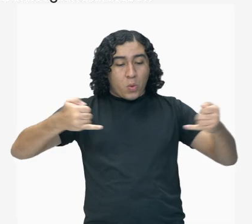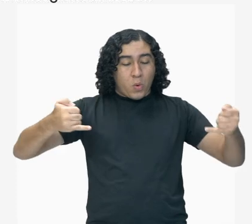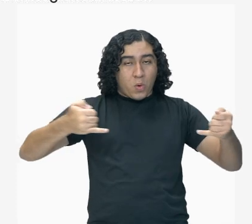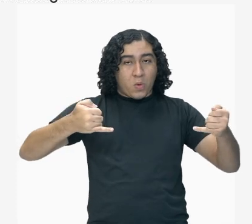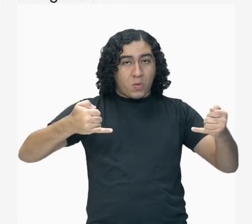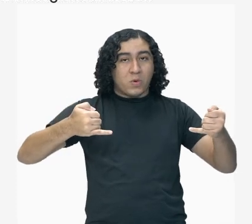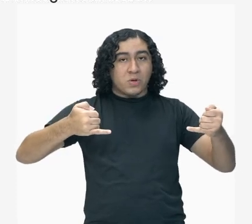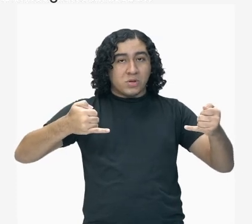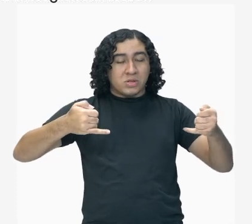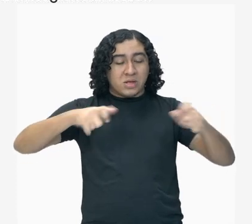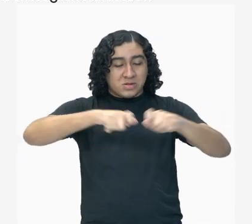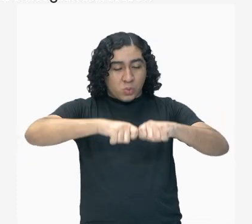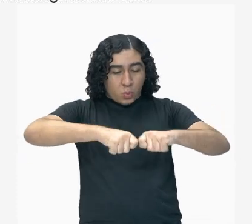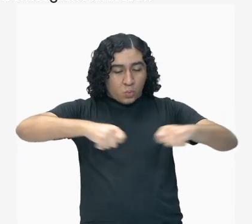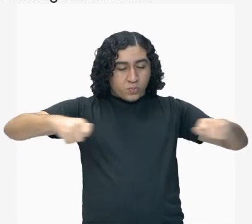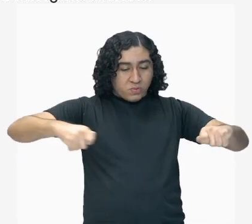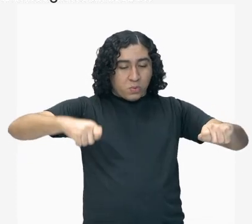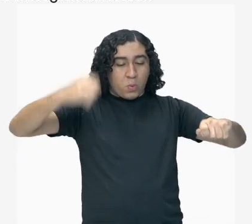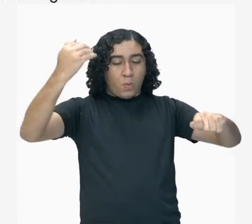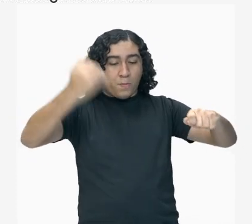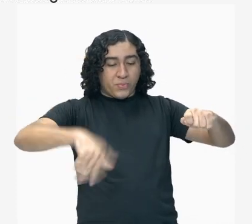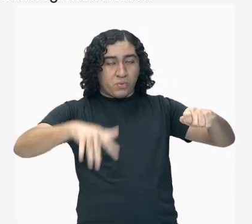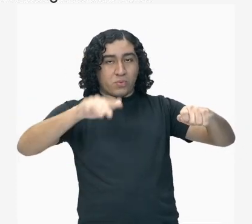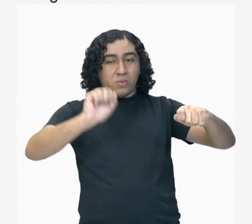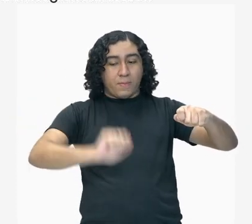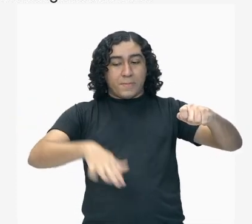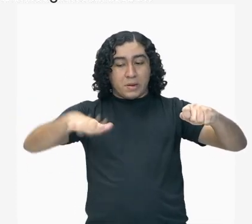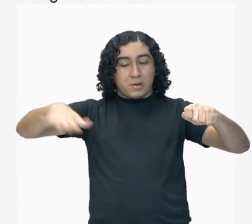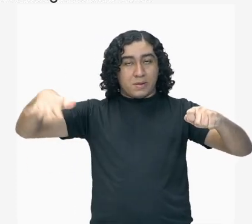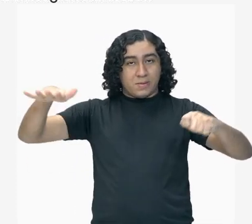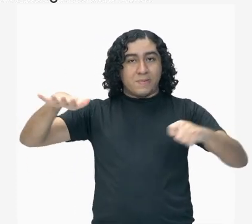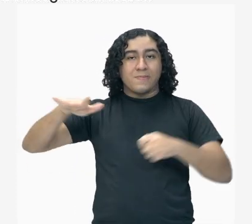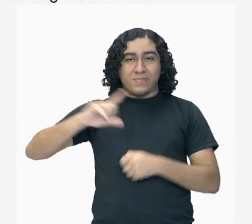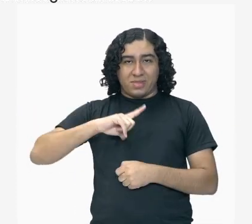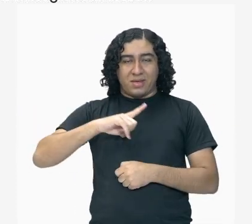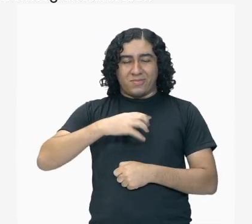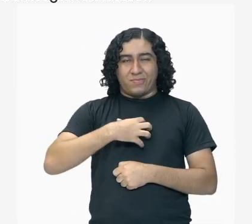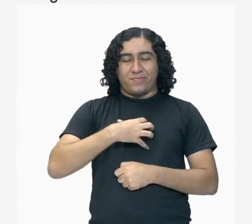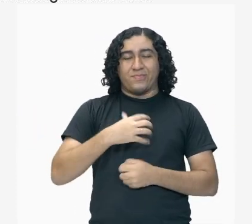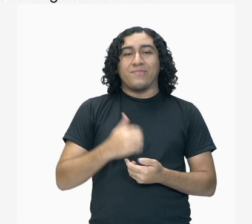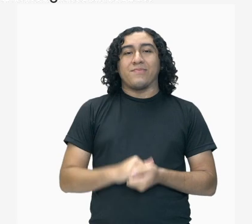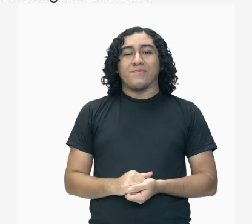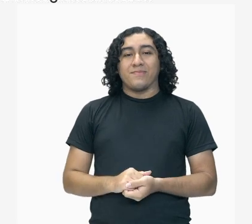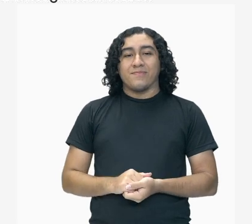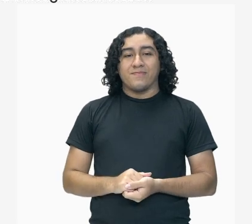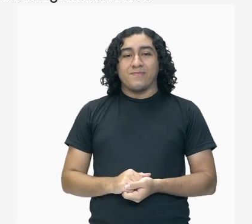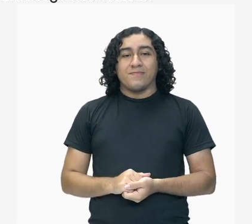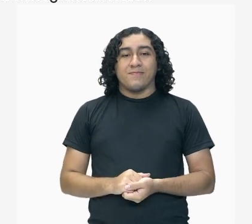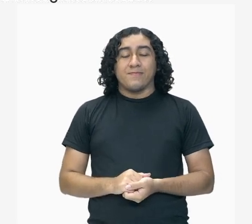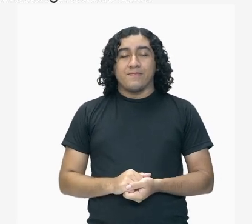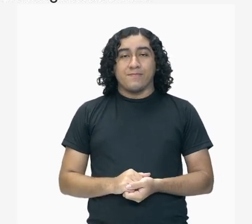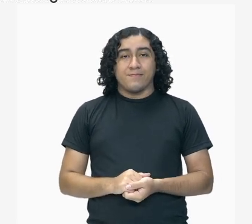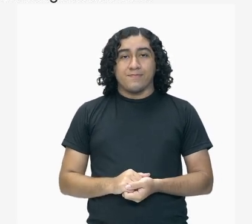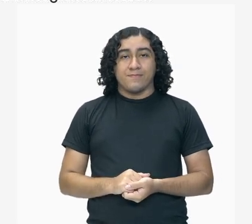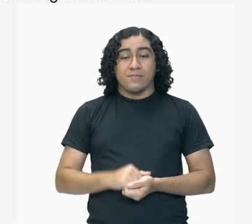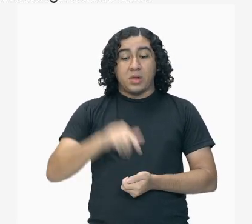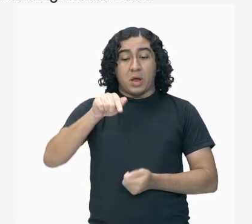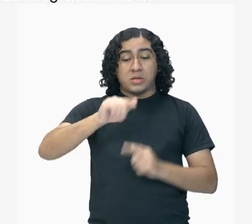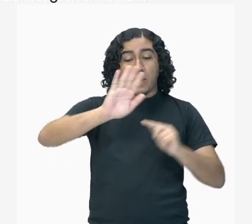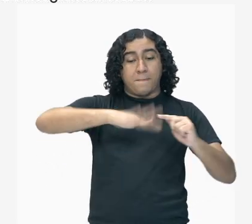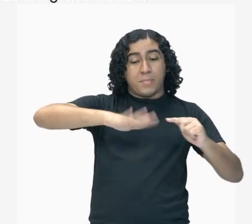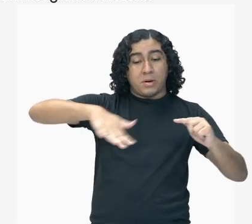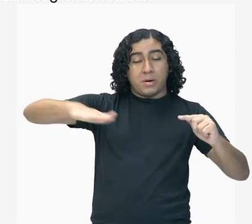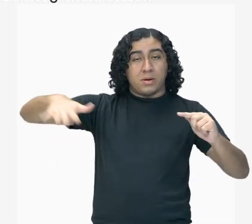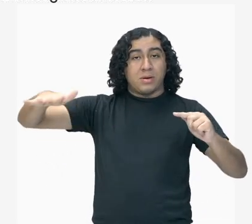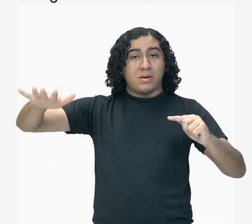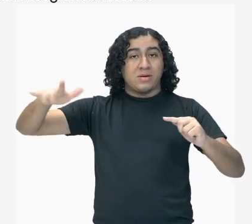ou em molas né também como a gente já viu aí em algumas animações essas ondas se propagam